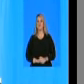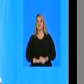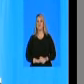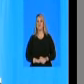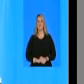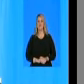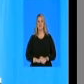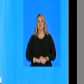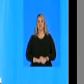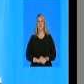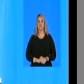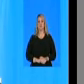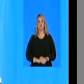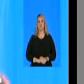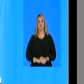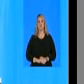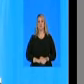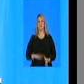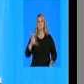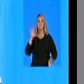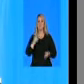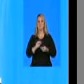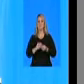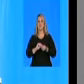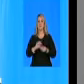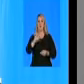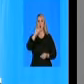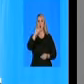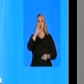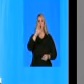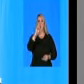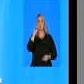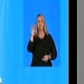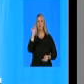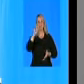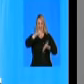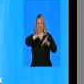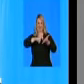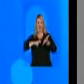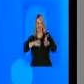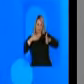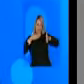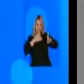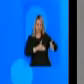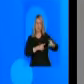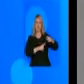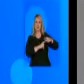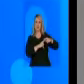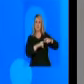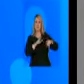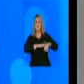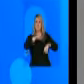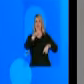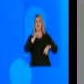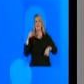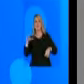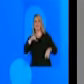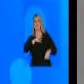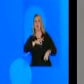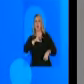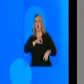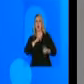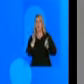Faça, complete a sua pergunta, Fábio. R$ 800 numa taxa de sepultamento é muito mais do que um salário mínimo. O pobre